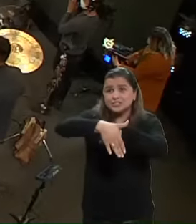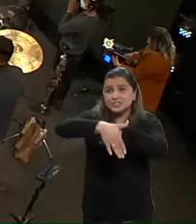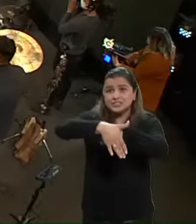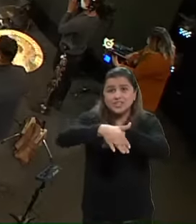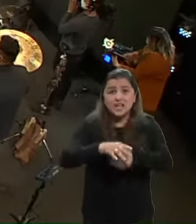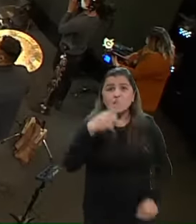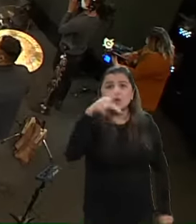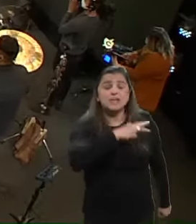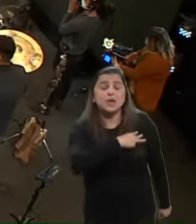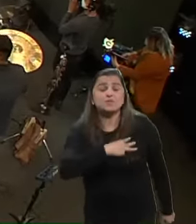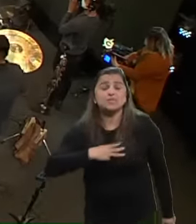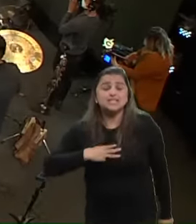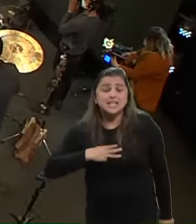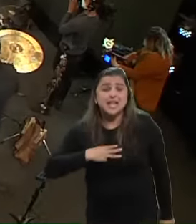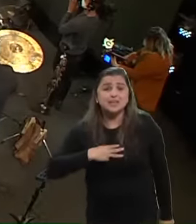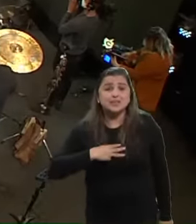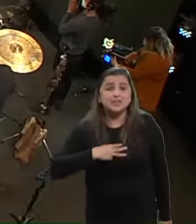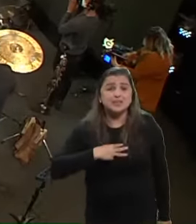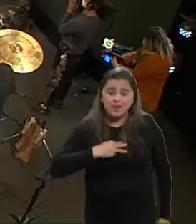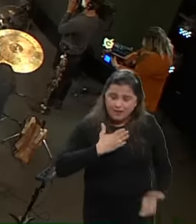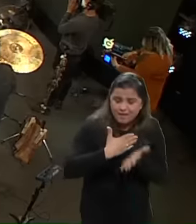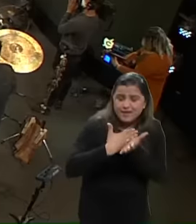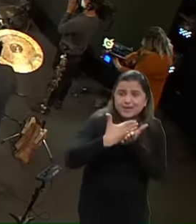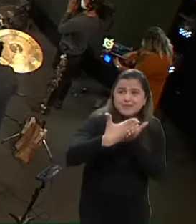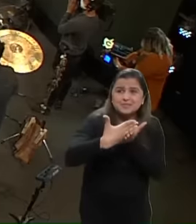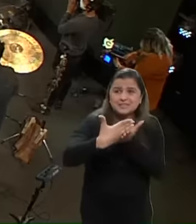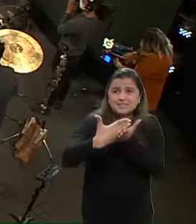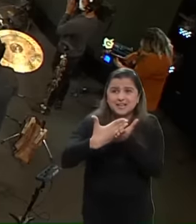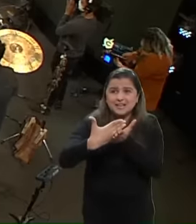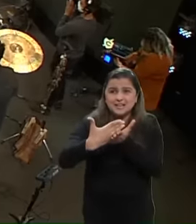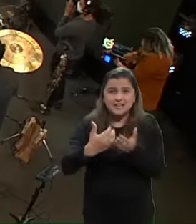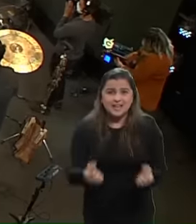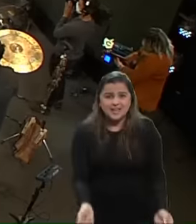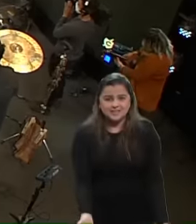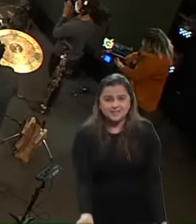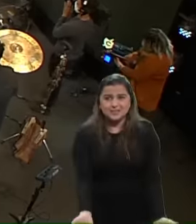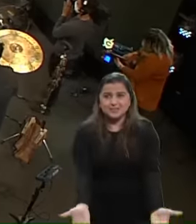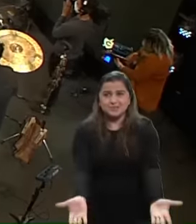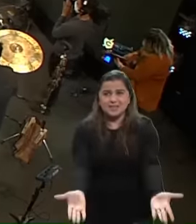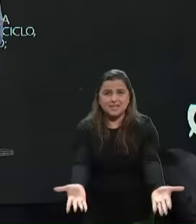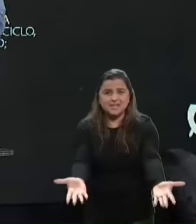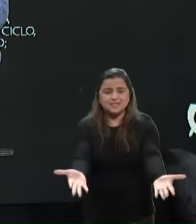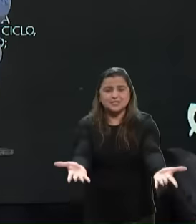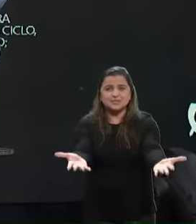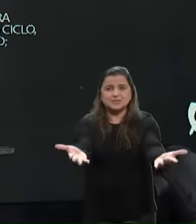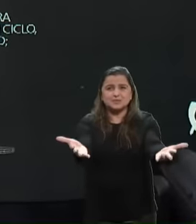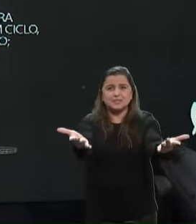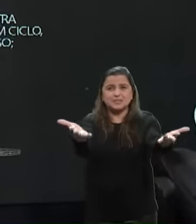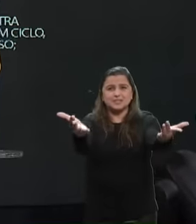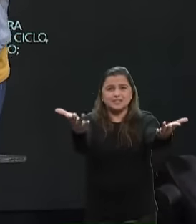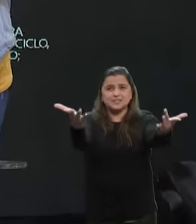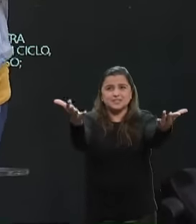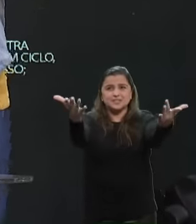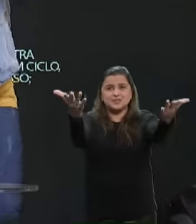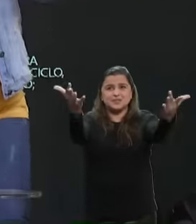teu ministério vai começar. Subir, subir,